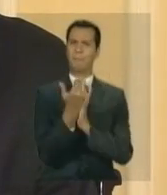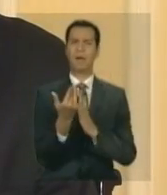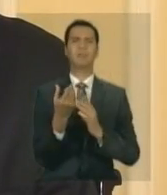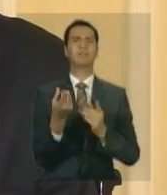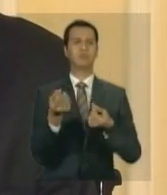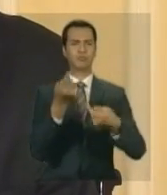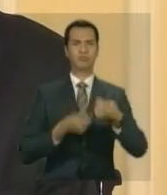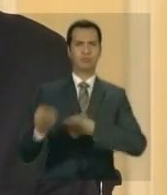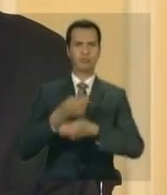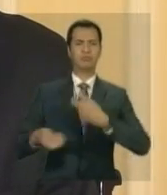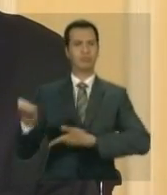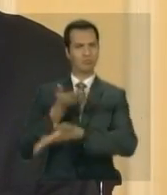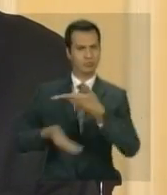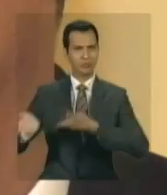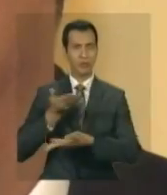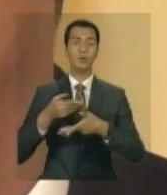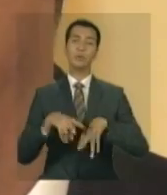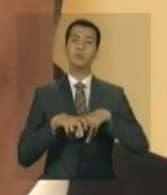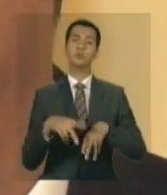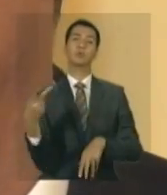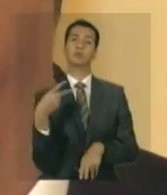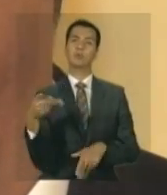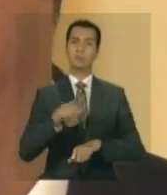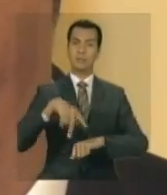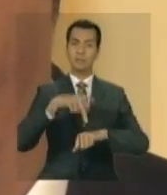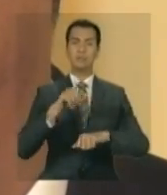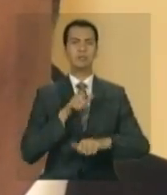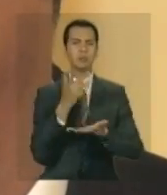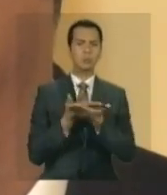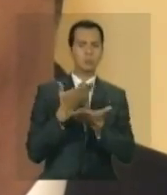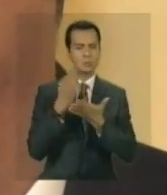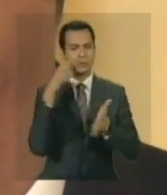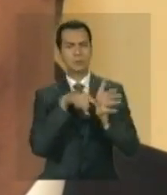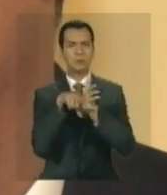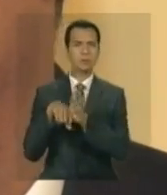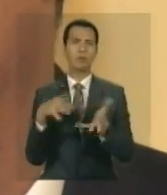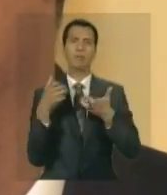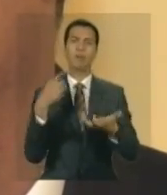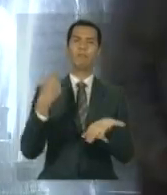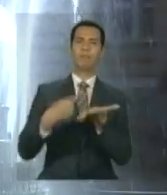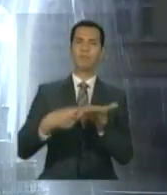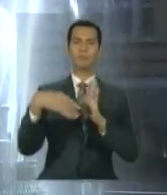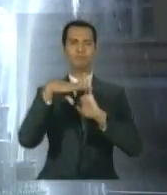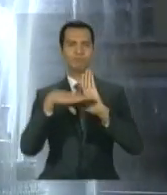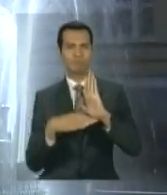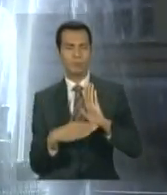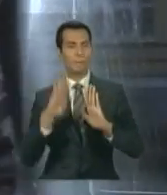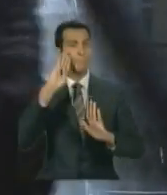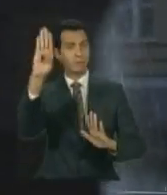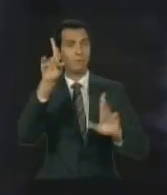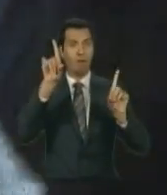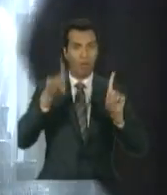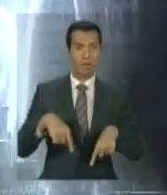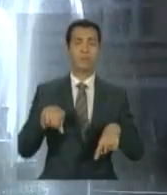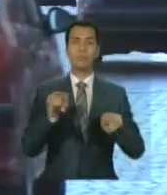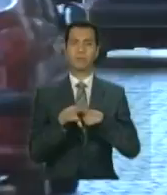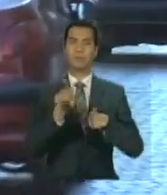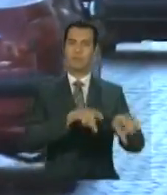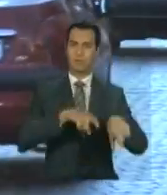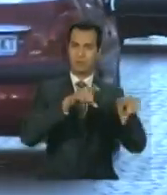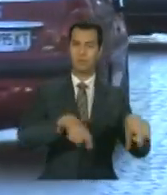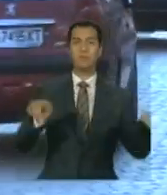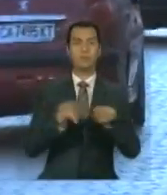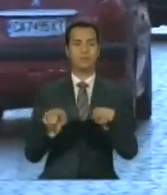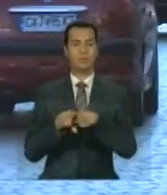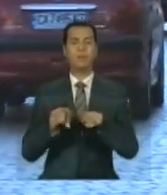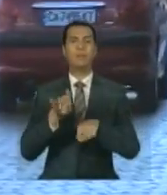Relações Exteriores, estudam a possibilidade de acordos, em particular no agronegócio, quanto à produção de fertilizantes, e também na área